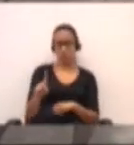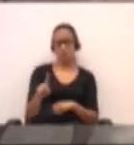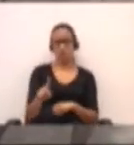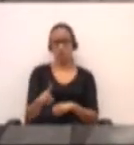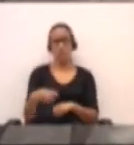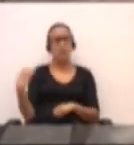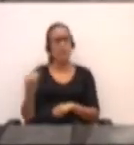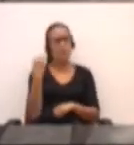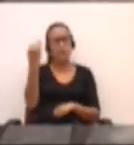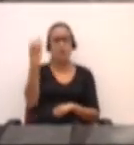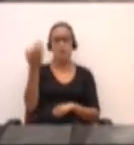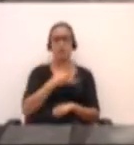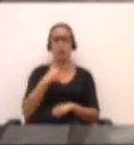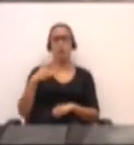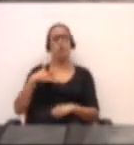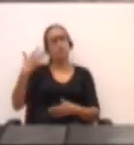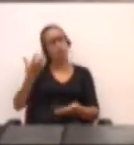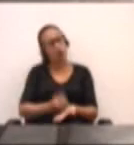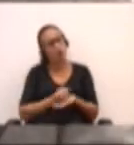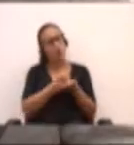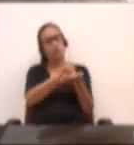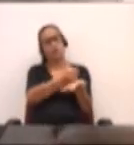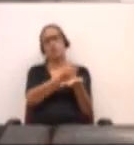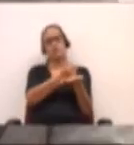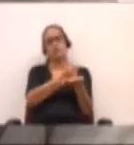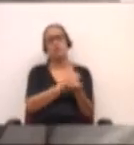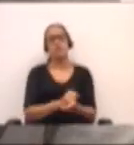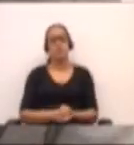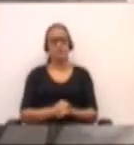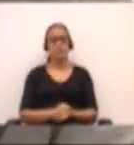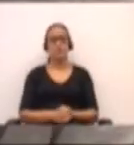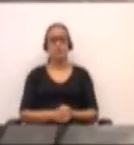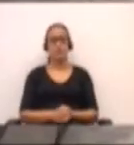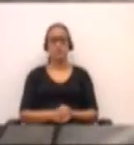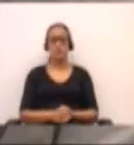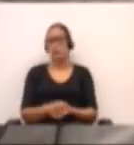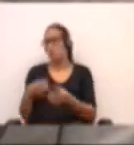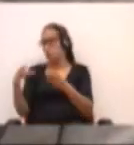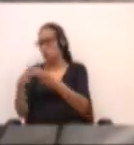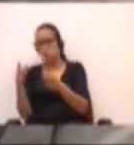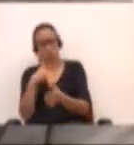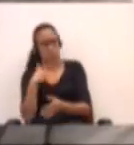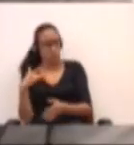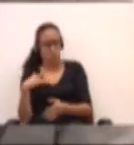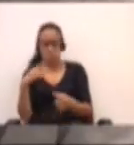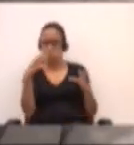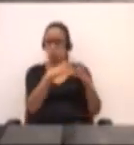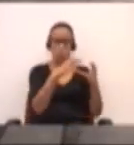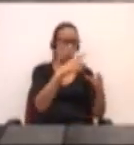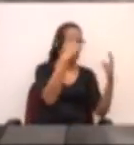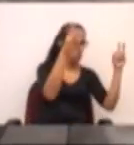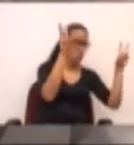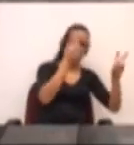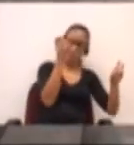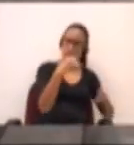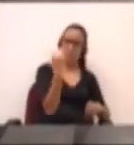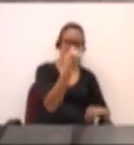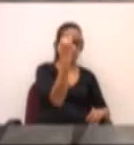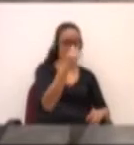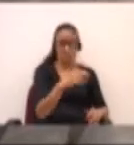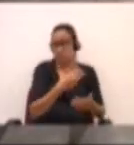termos de saúde para a população de Limeira. Não pode ser por essa comissão permanente ou temporária. O